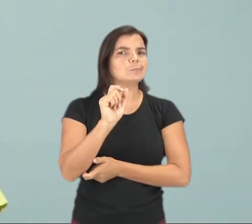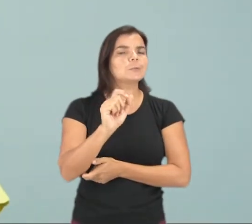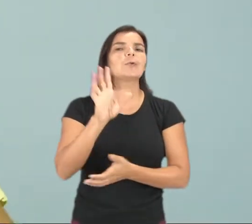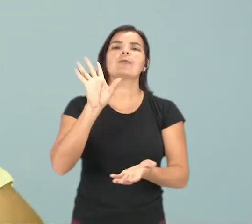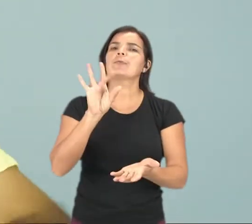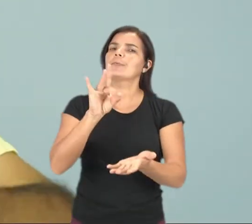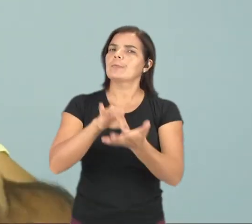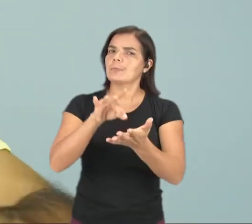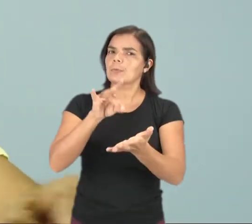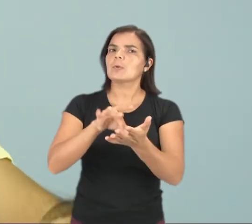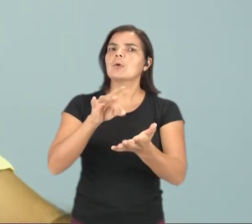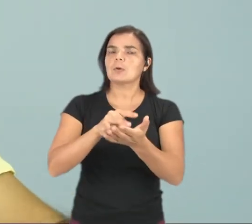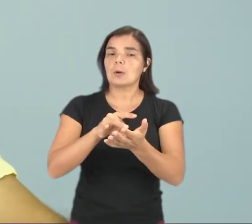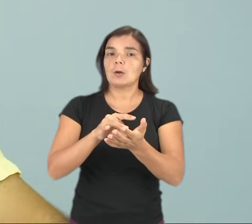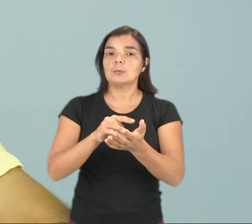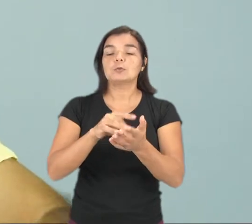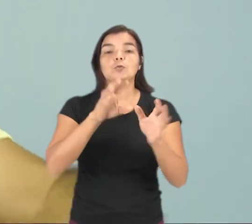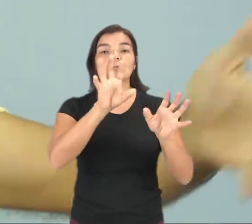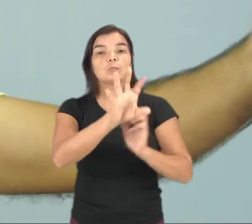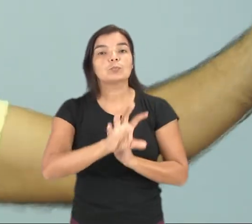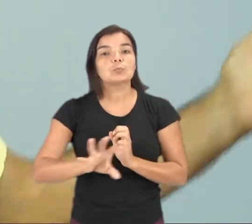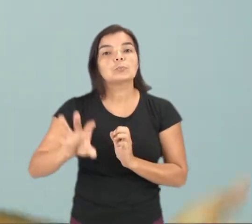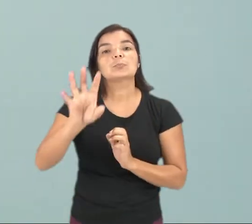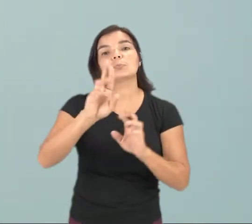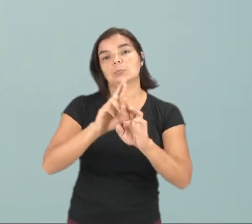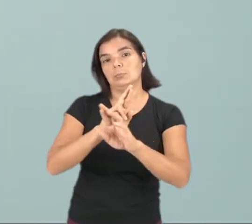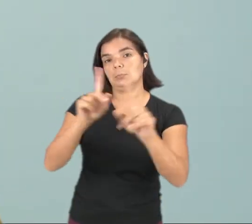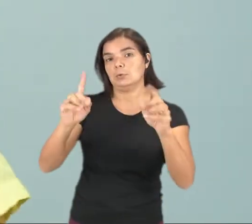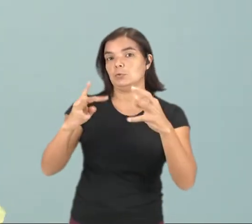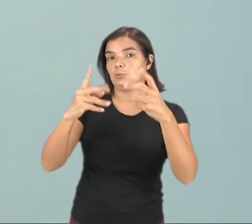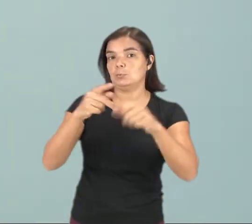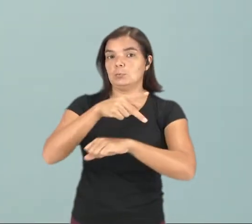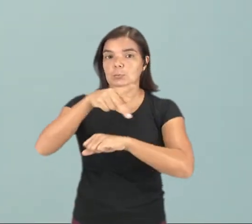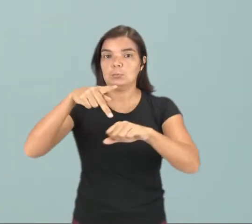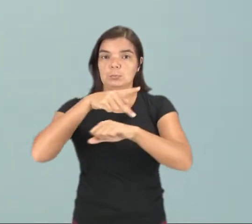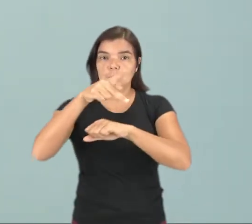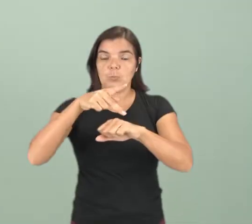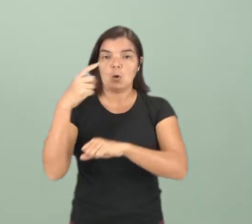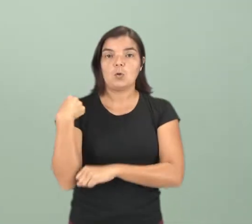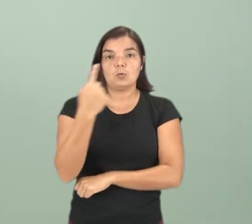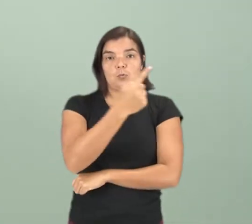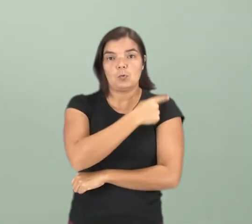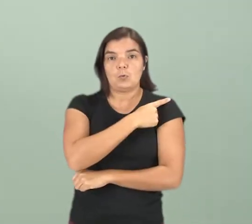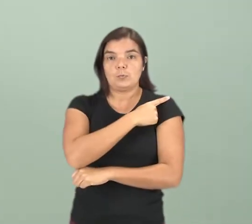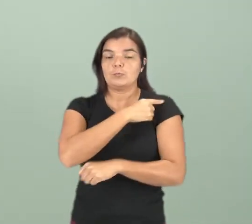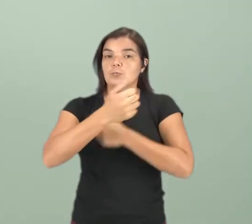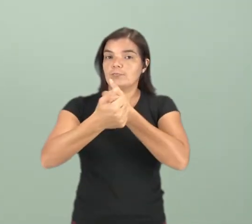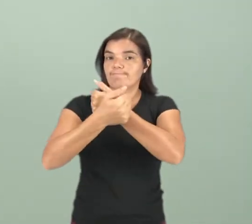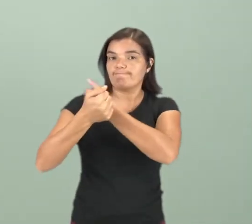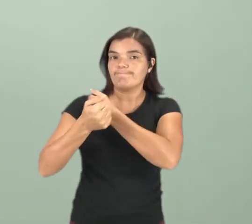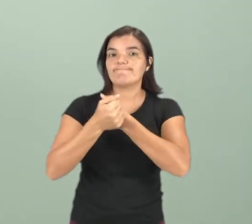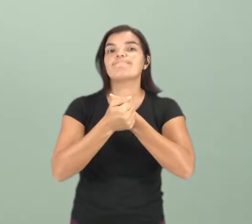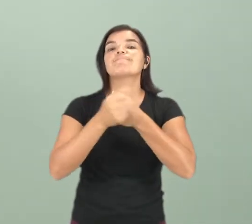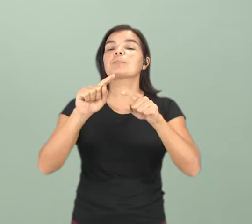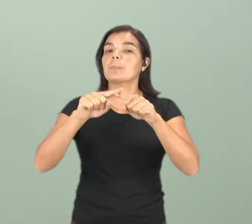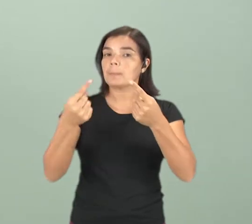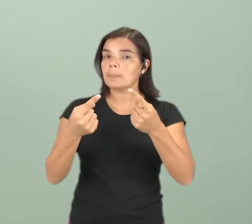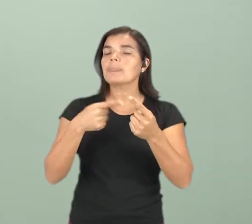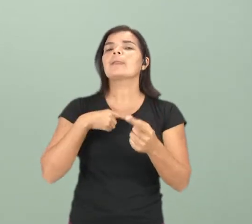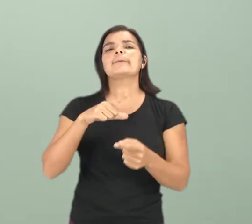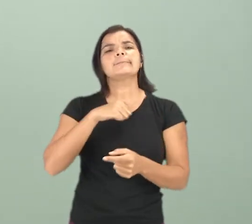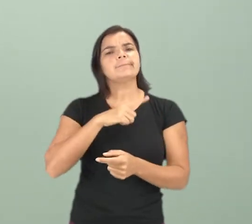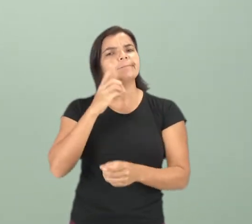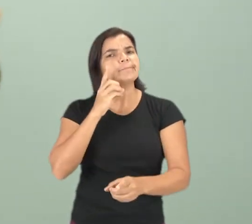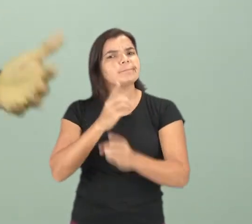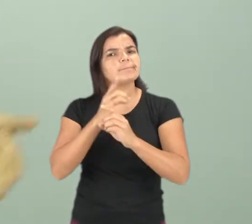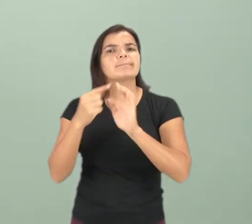de fato seja uma potência regional diferenciada de todos os países que são nossos vizinhos aqui. E uma das maneiras que ele